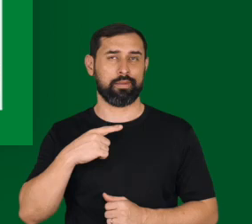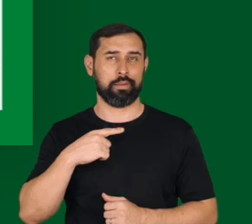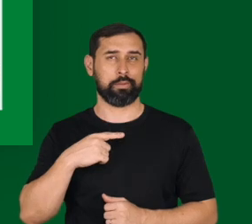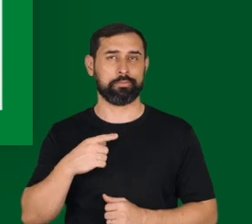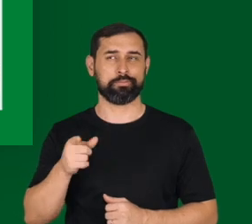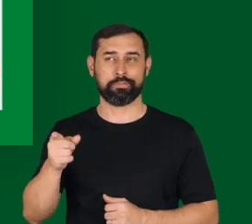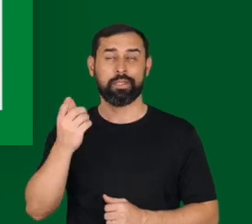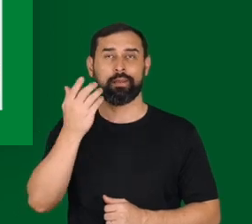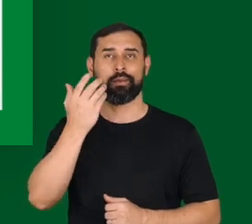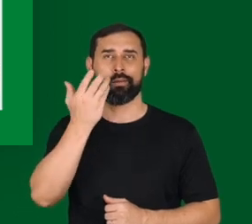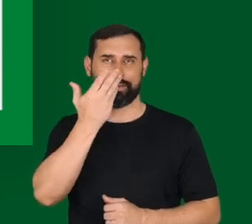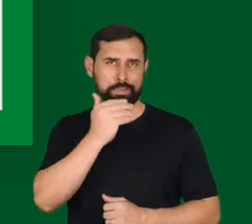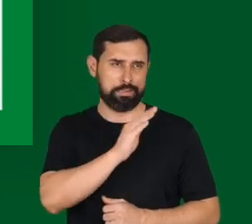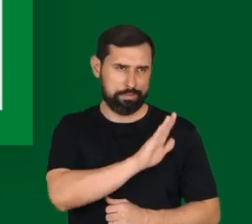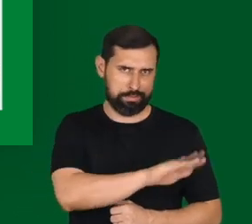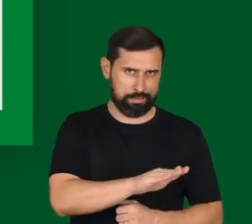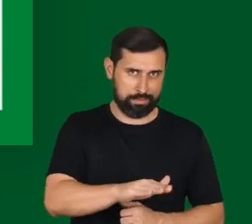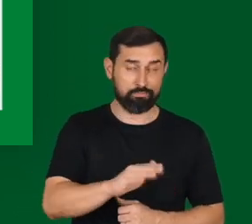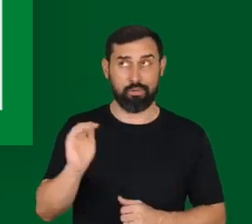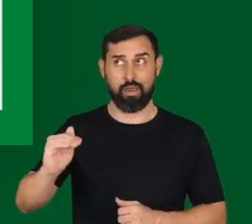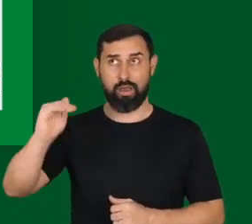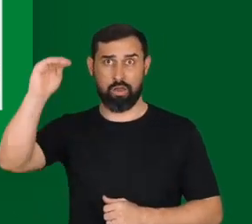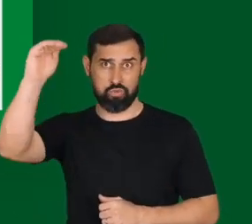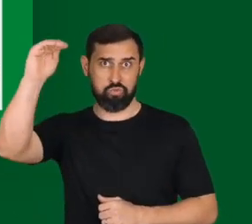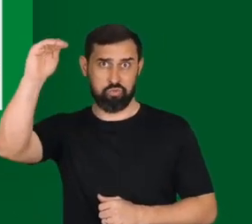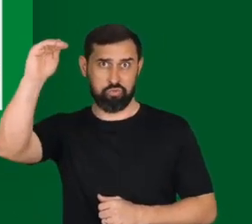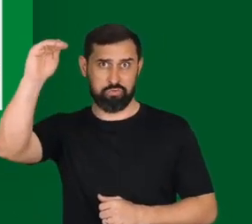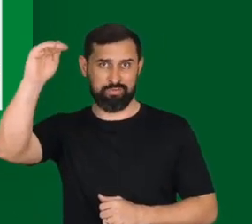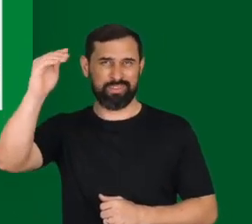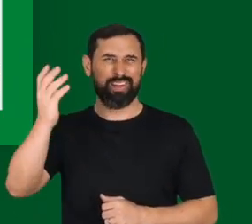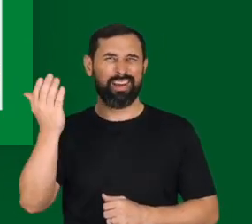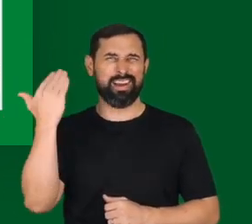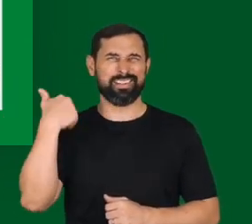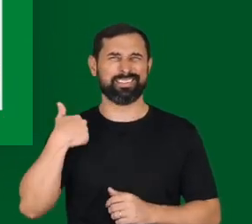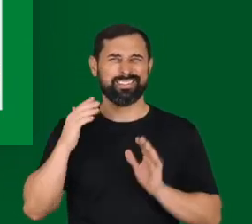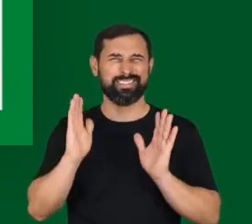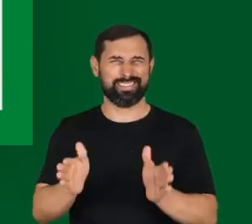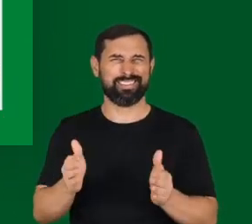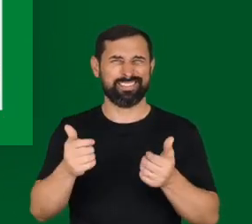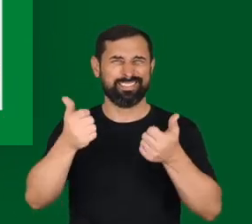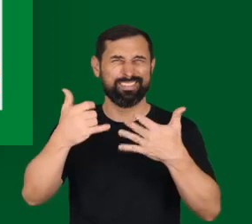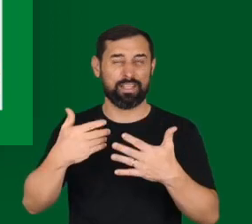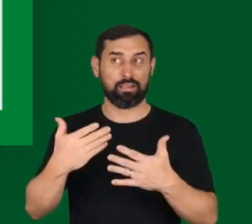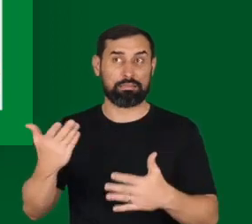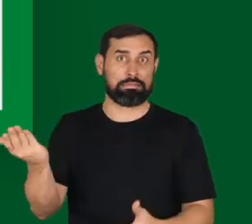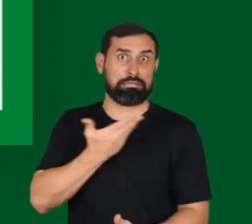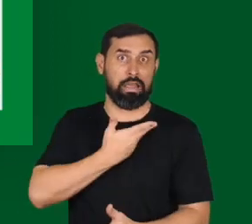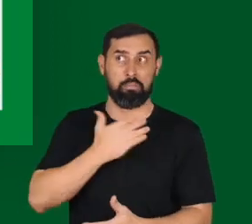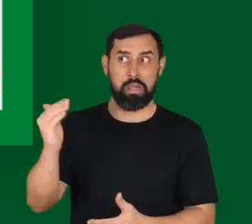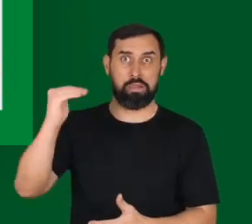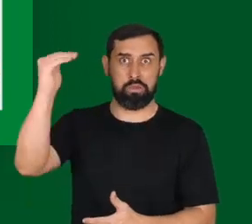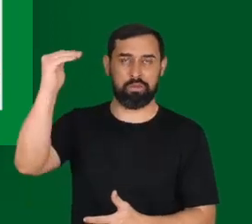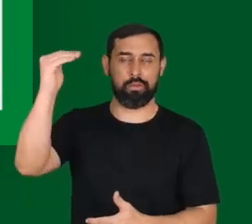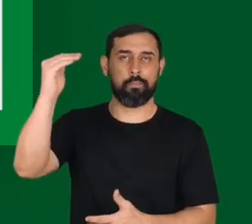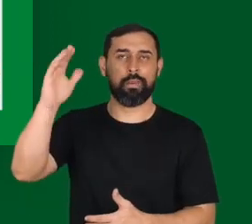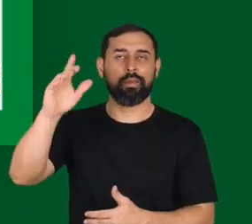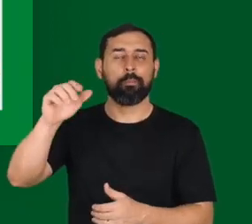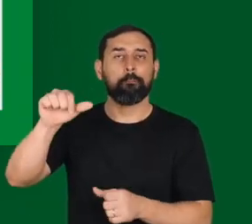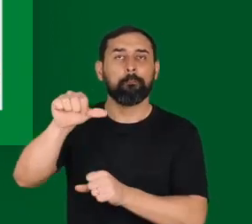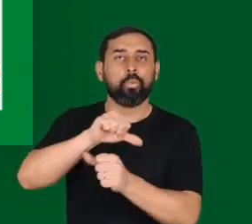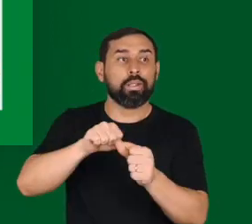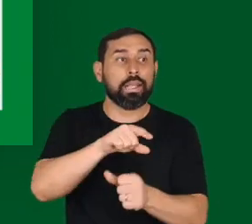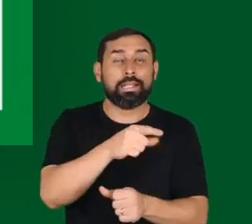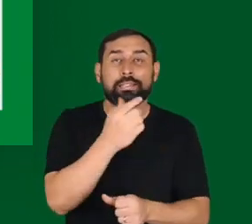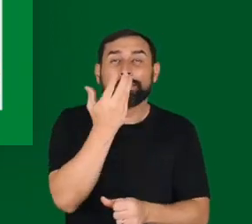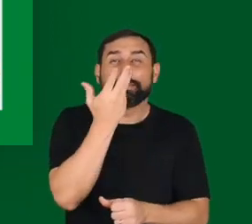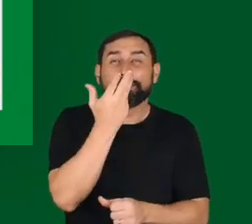igual para o paciente adulto, né? Que vocês já viram aí na aula de trauma adulto. Só que a gente tem uma adaptação para